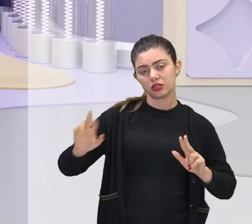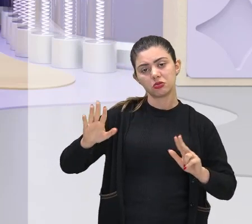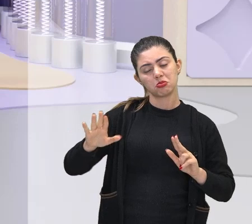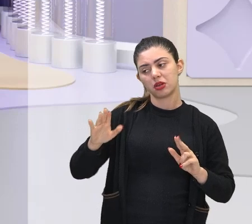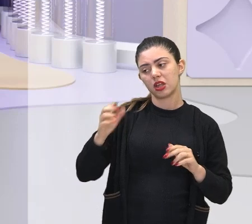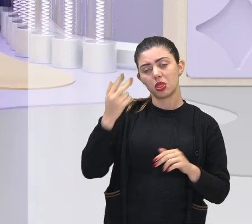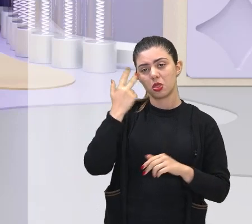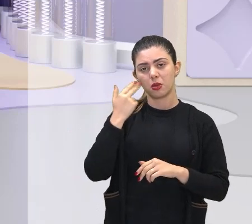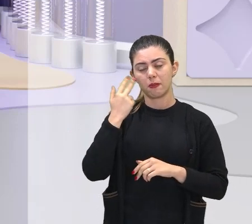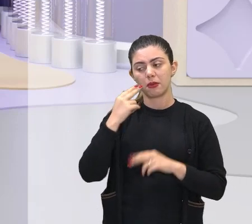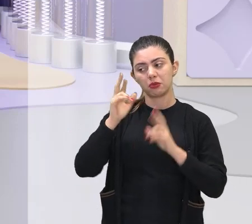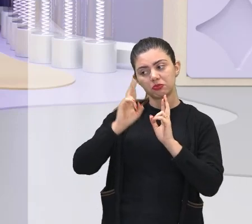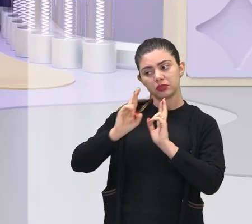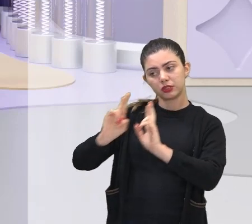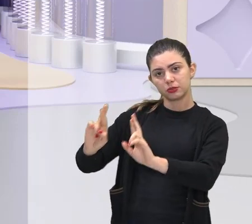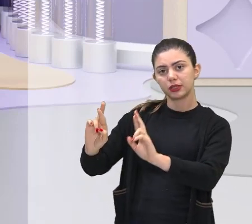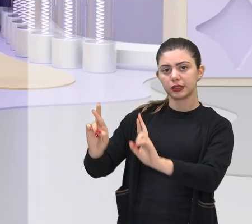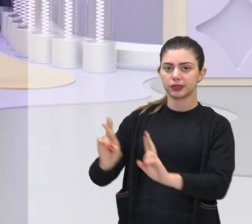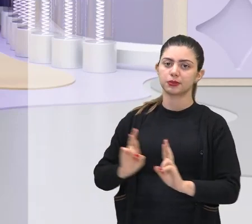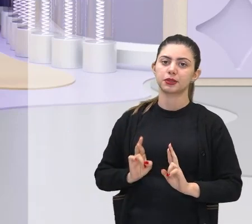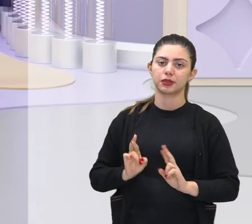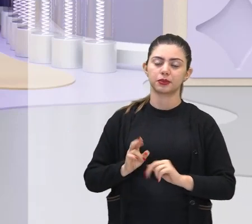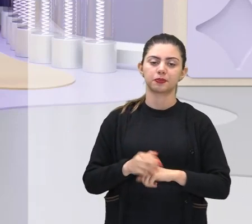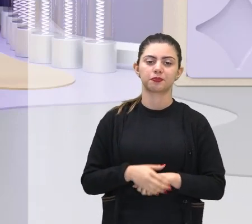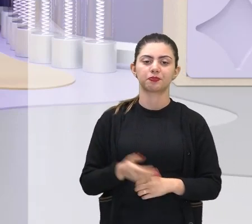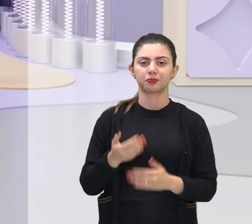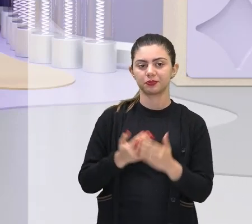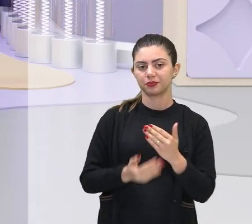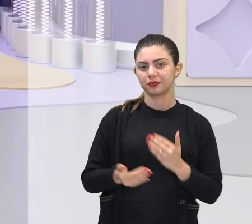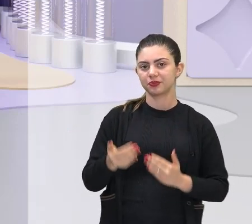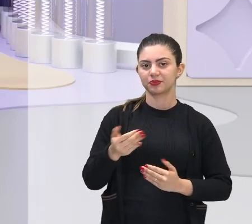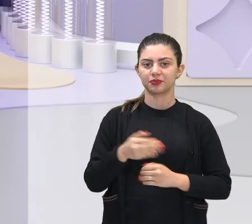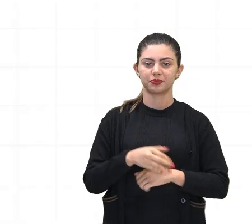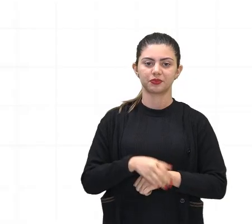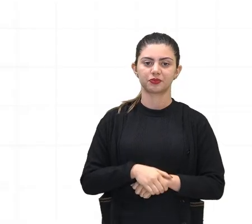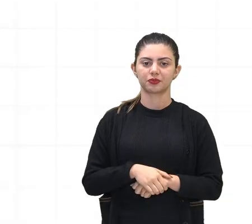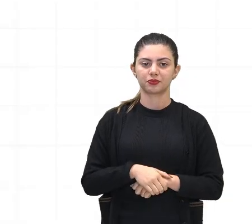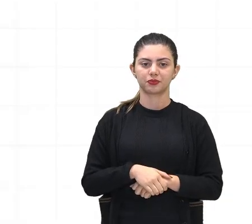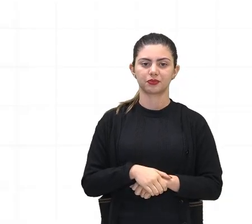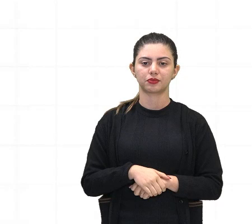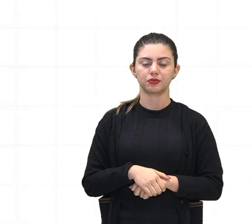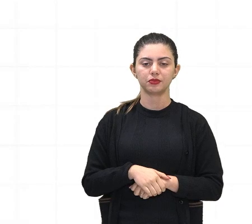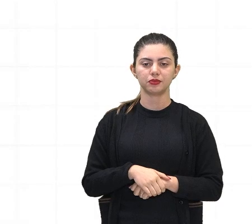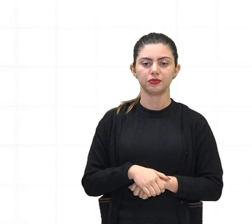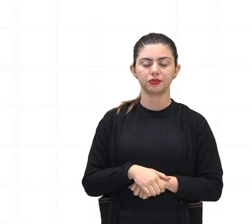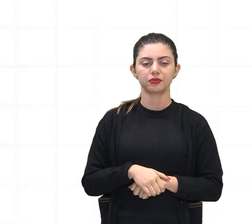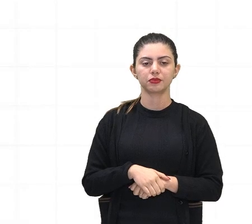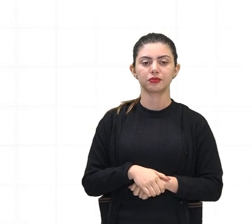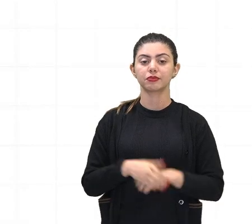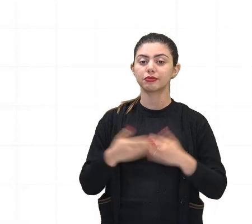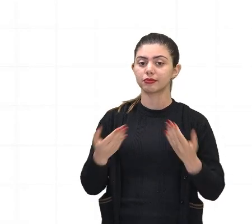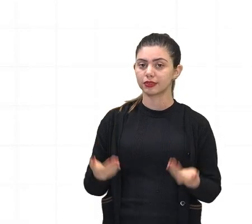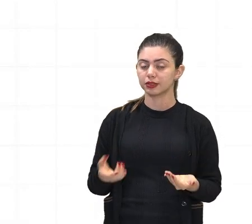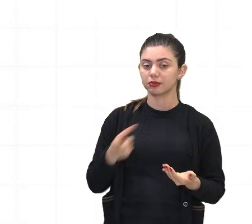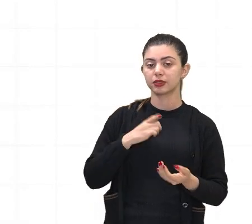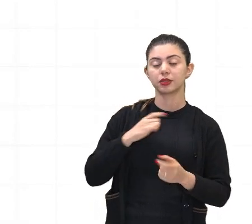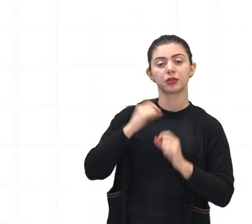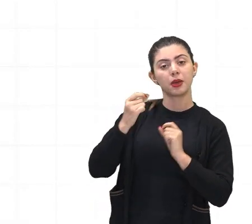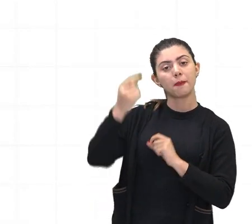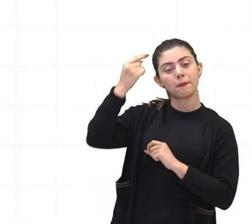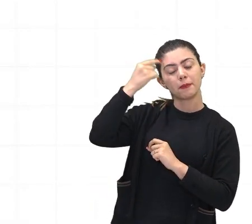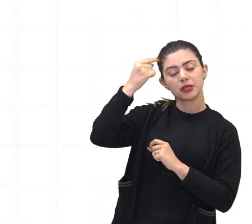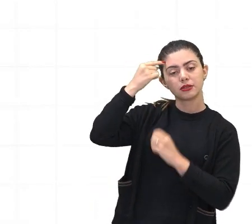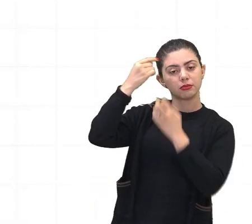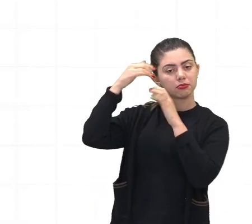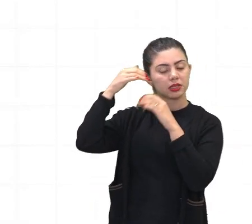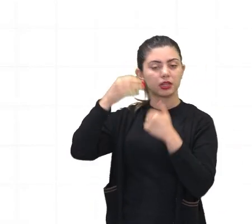em paz com a dela. Vamos continuar aqui nas nossas cartelas. Liberdade de pensamento, consciência